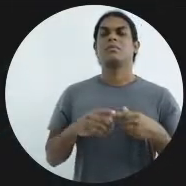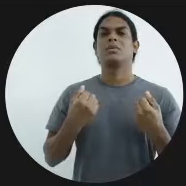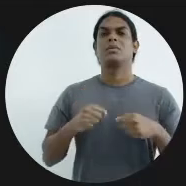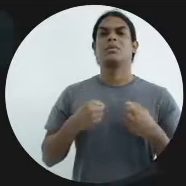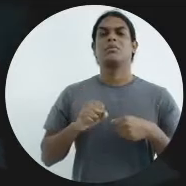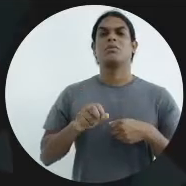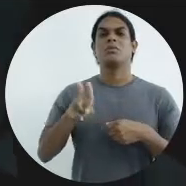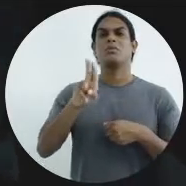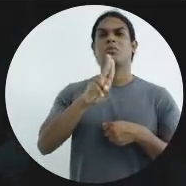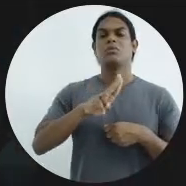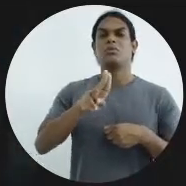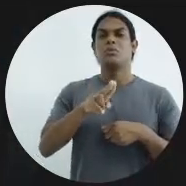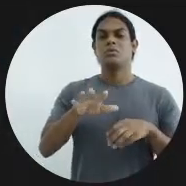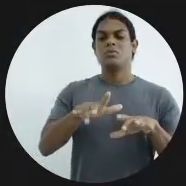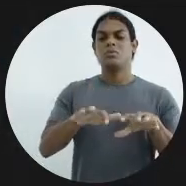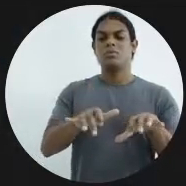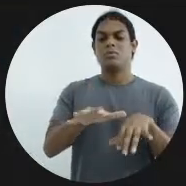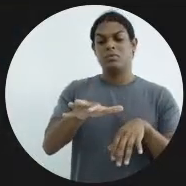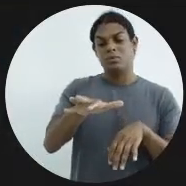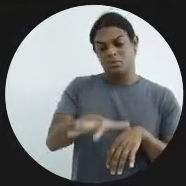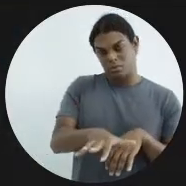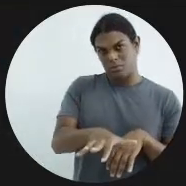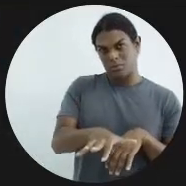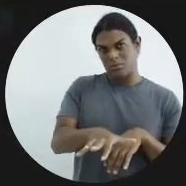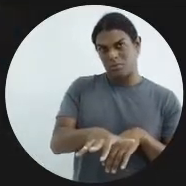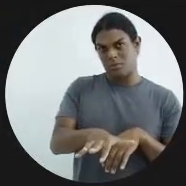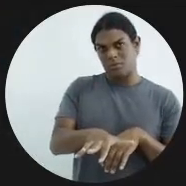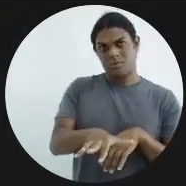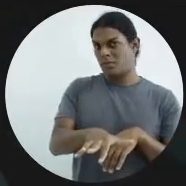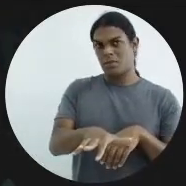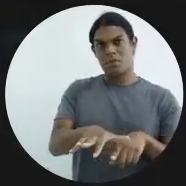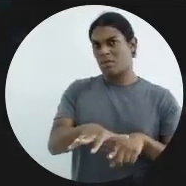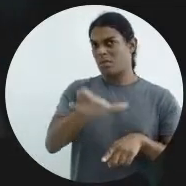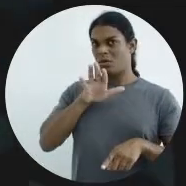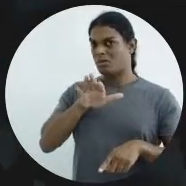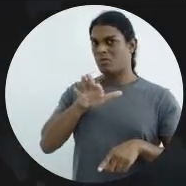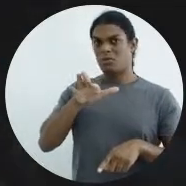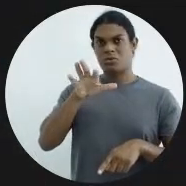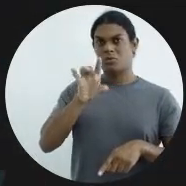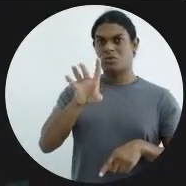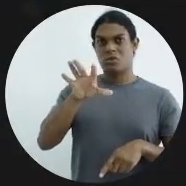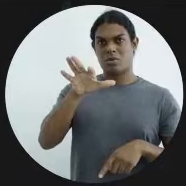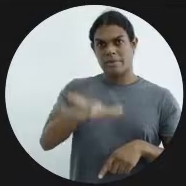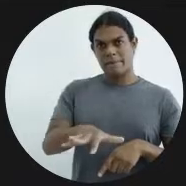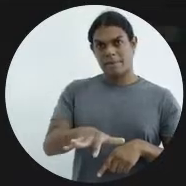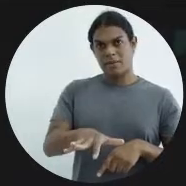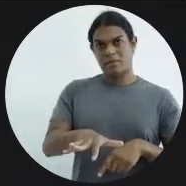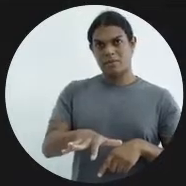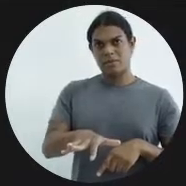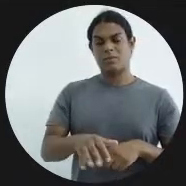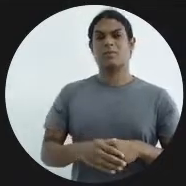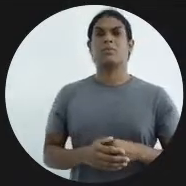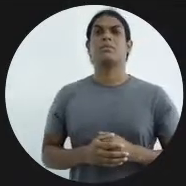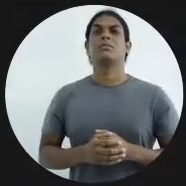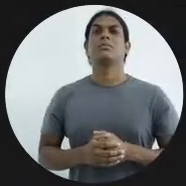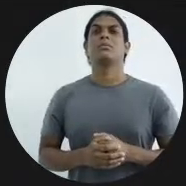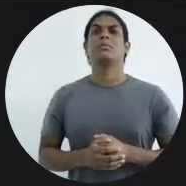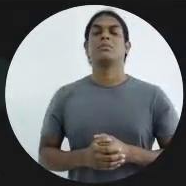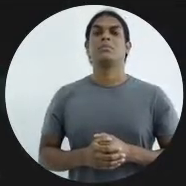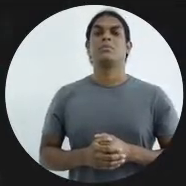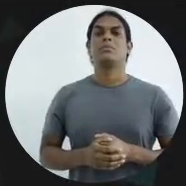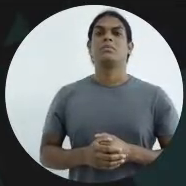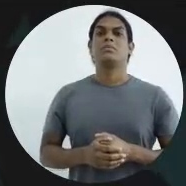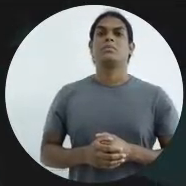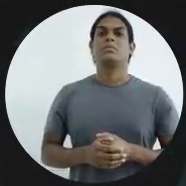quer que execute quando ele solte a tecla, é o key up. Eventos de formulário, a gente tem quando submit é